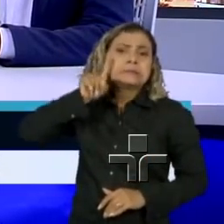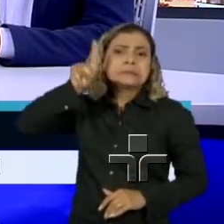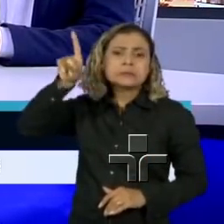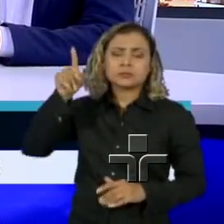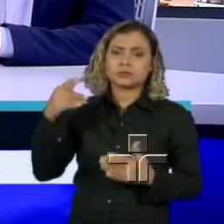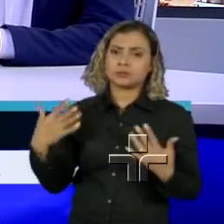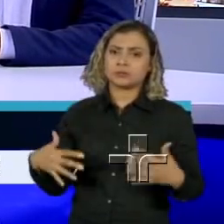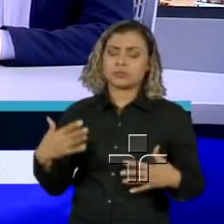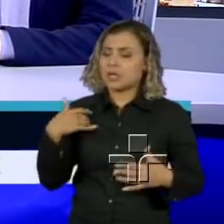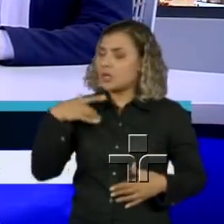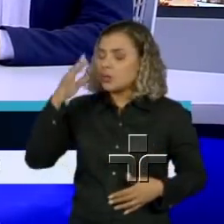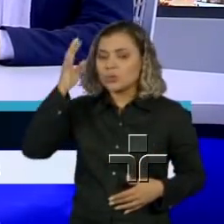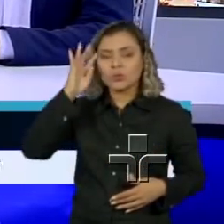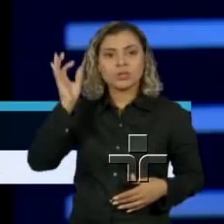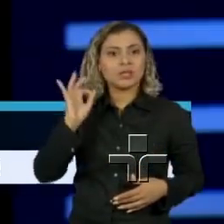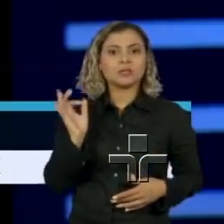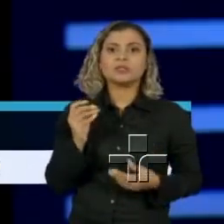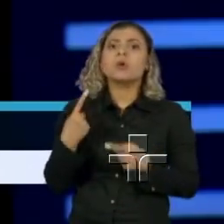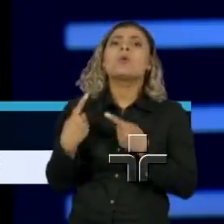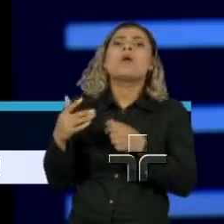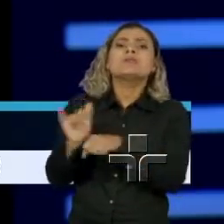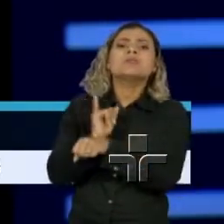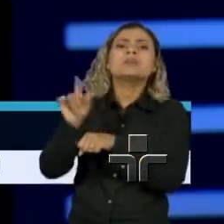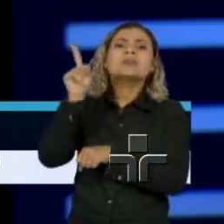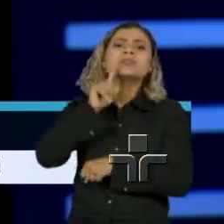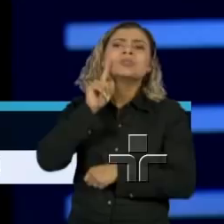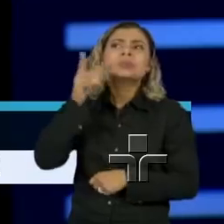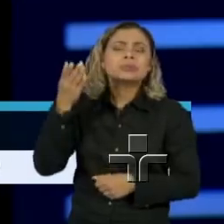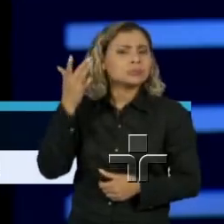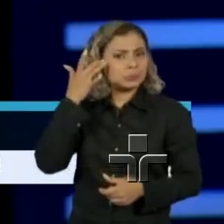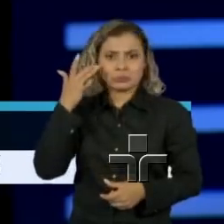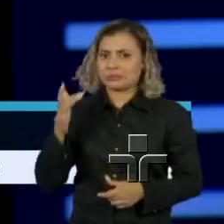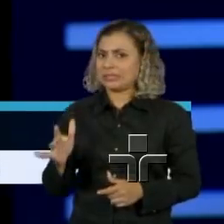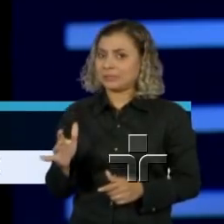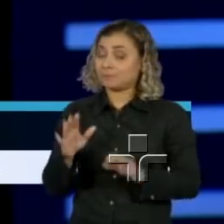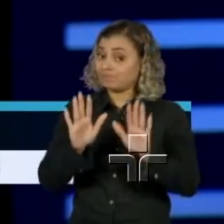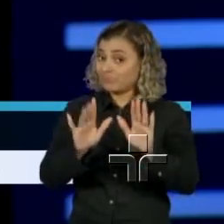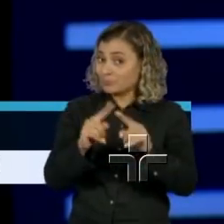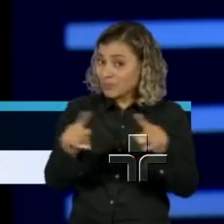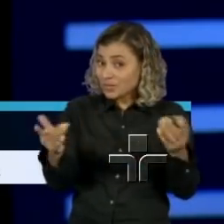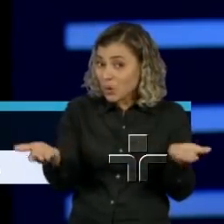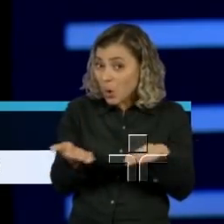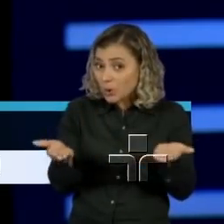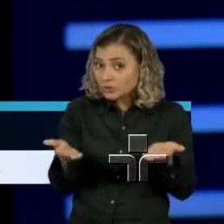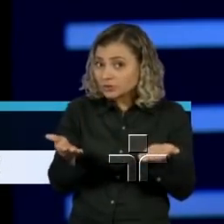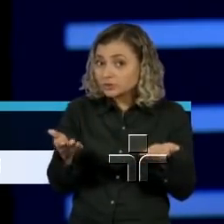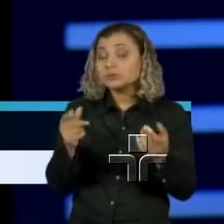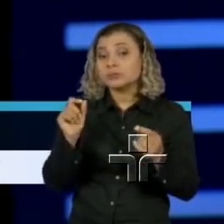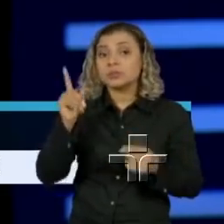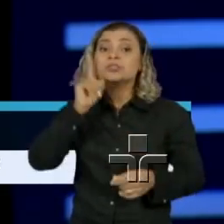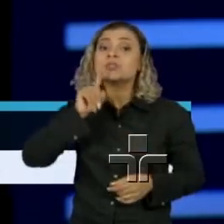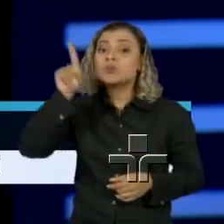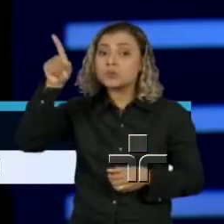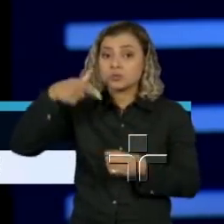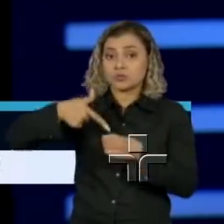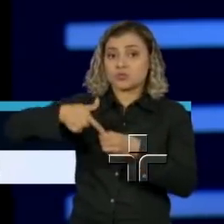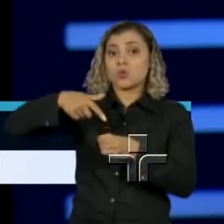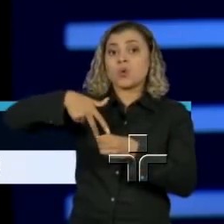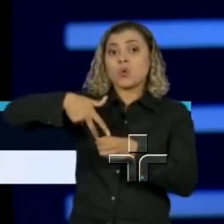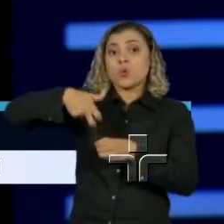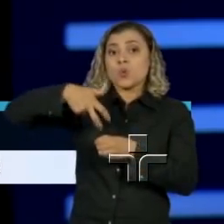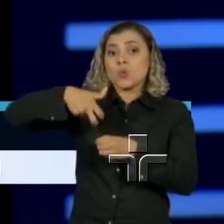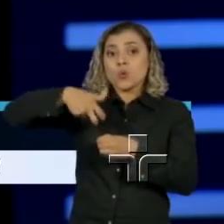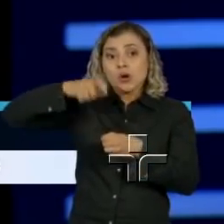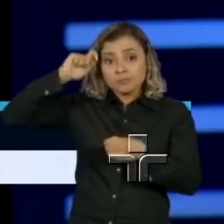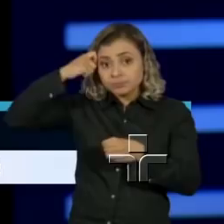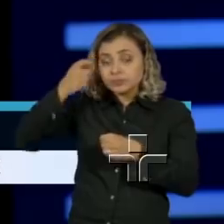eu ainda não consegui descobrir qual é a estratégia americana. Lembre-se, por fim, que hoje os Estados Unidos exportam petróleo, os Estados Unidos não é mais um importador, é a questão do